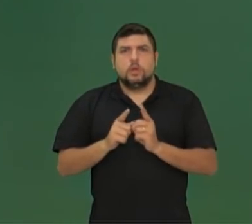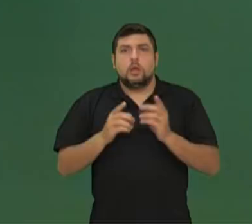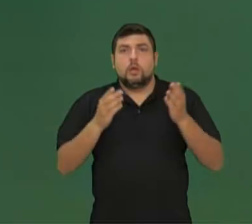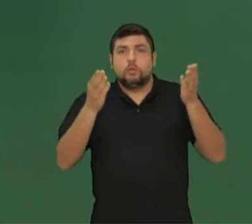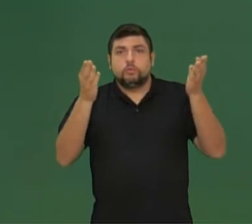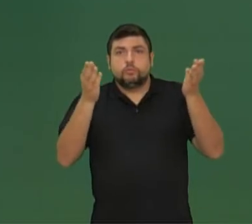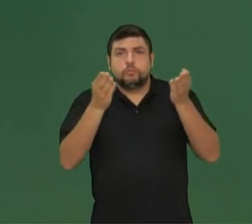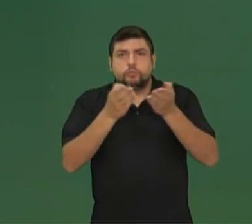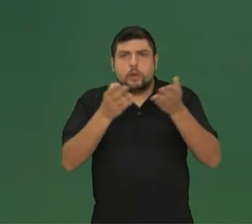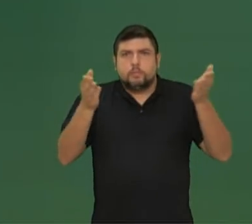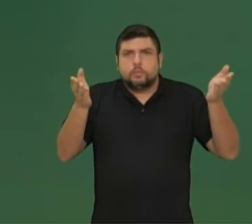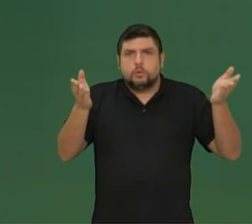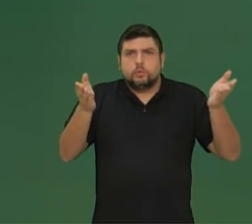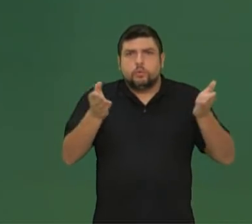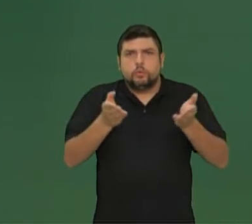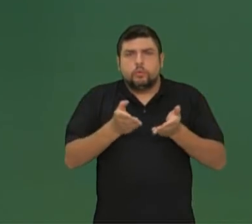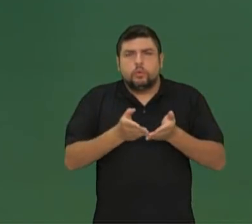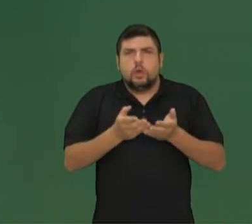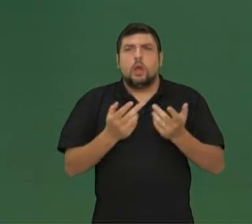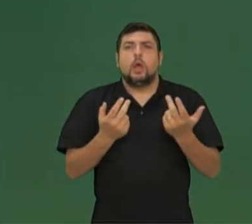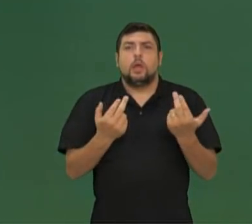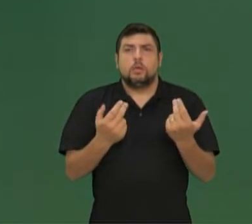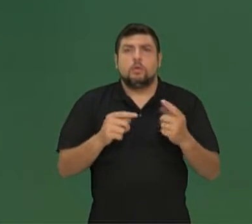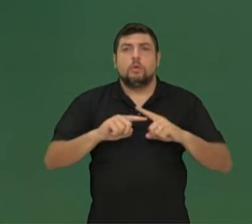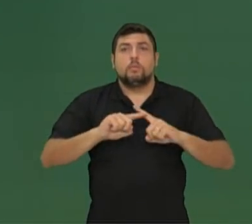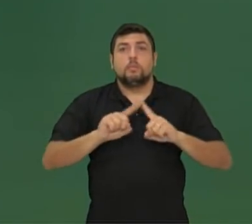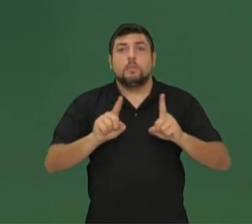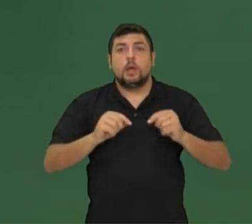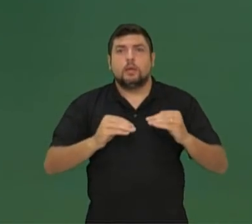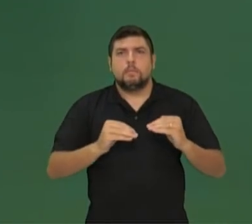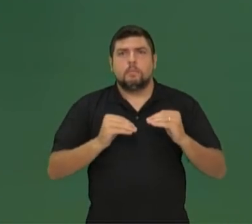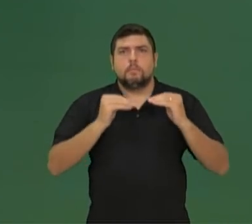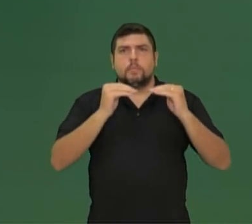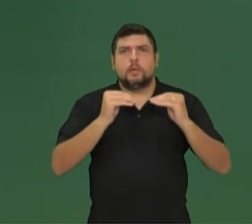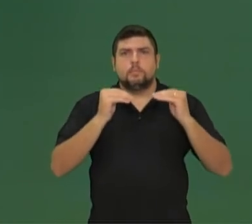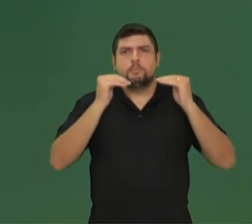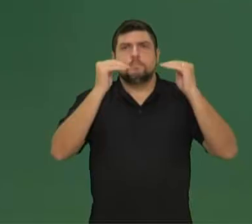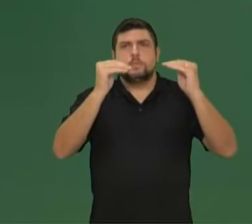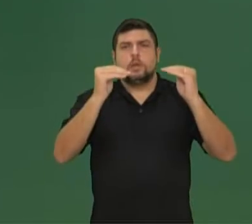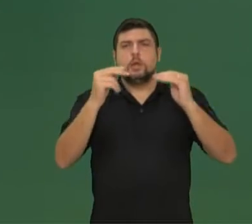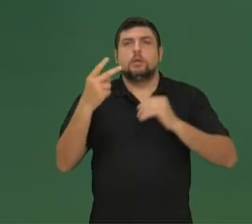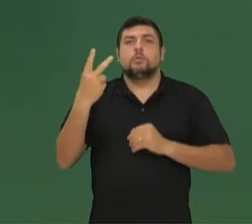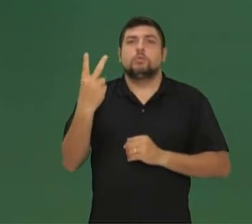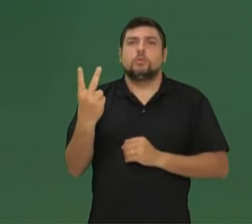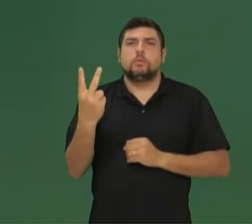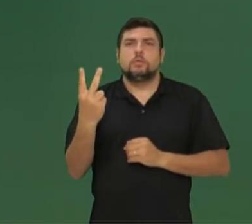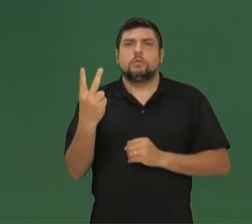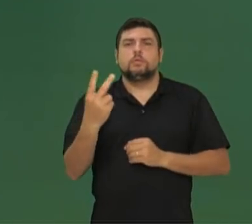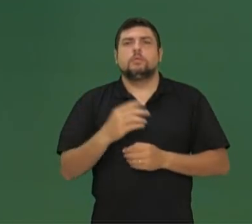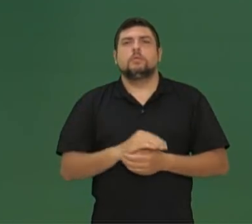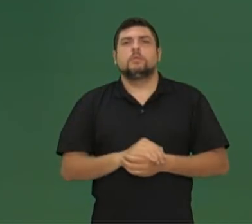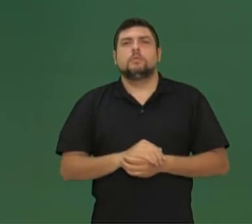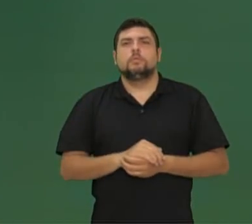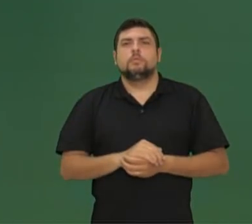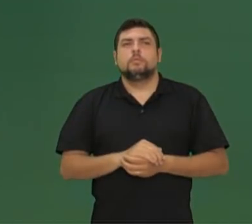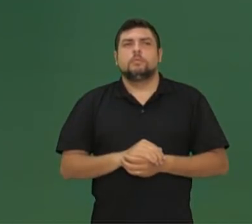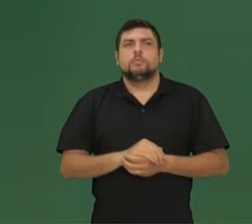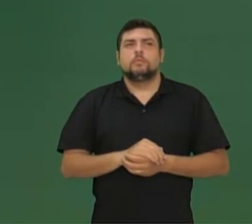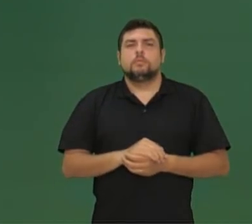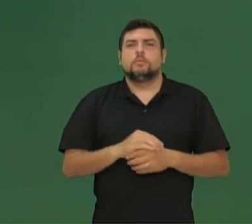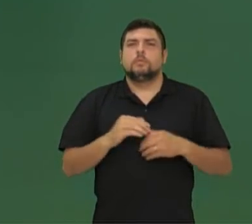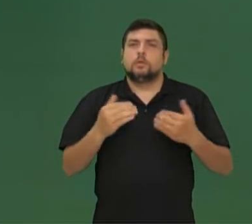forma, porém ela está um pouquinho acima. Ah, professora, mas se fosse 2 menos o módulo de x menos 1, ela